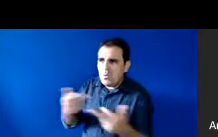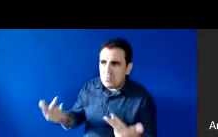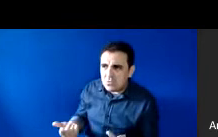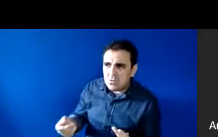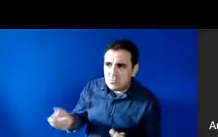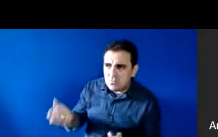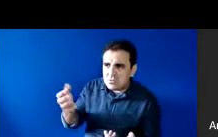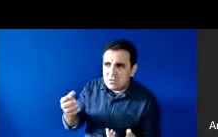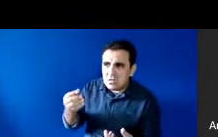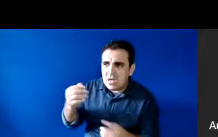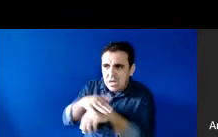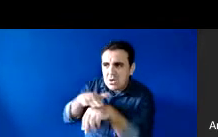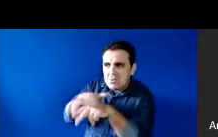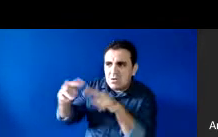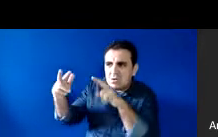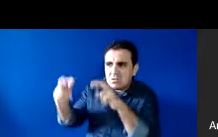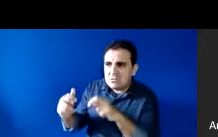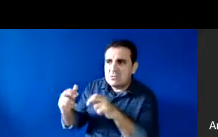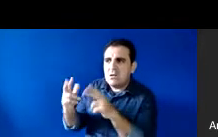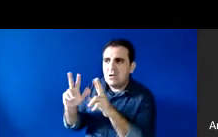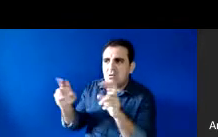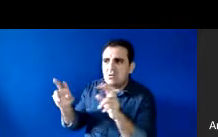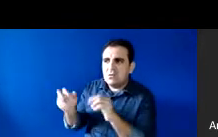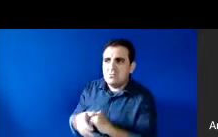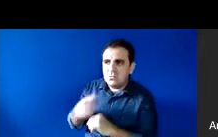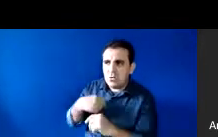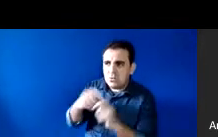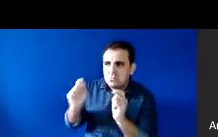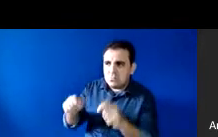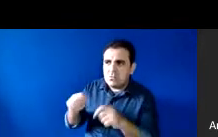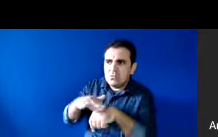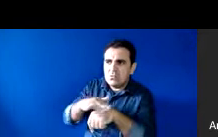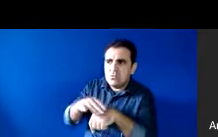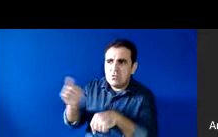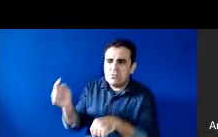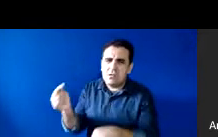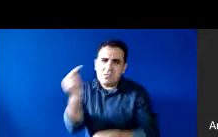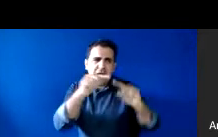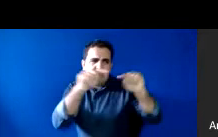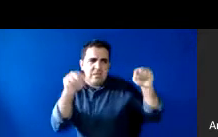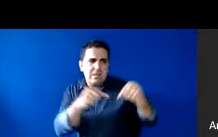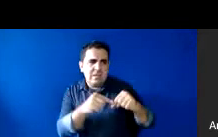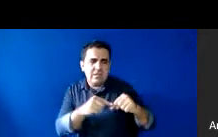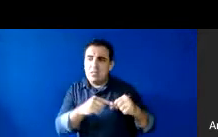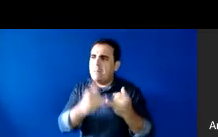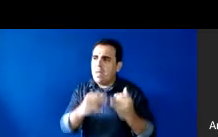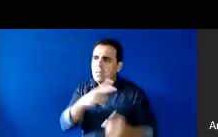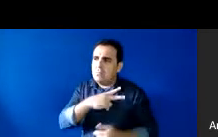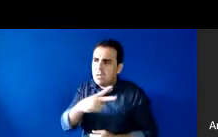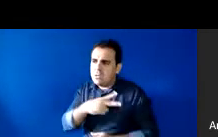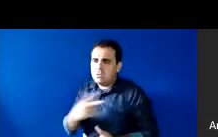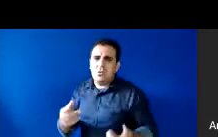quer conversar sobre isso? Nós podemos conversar ali naquela sala, né, de forma privativa, sigilosa,